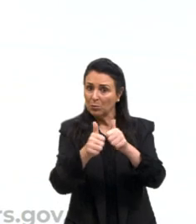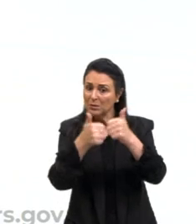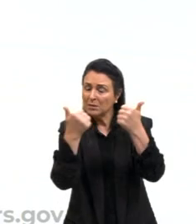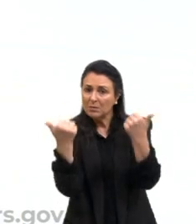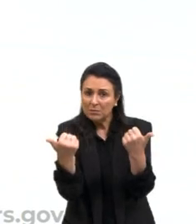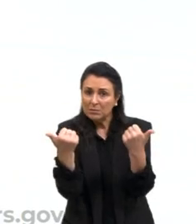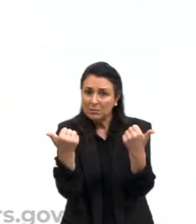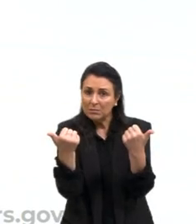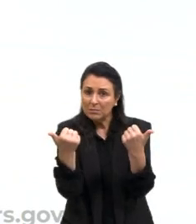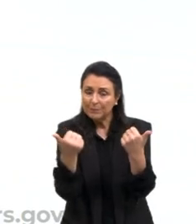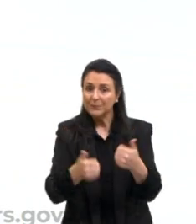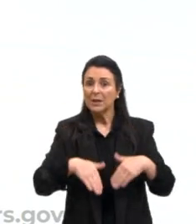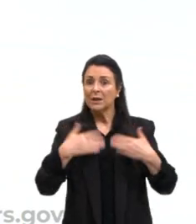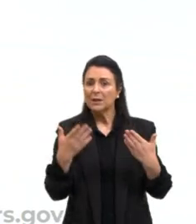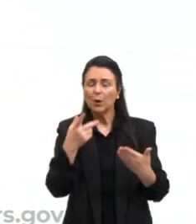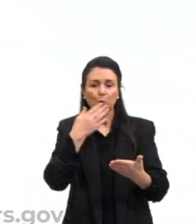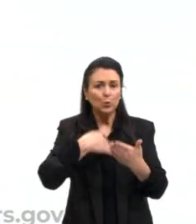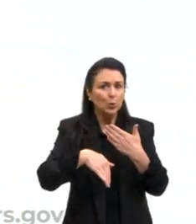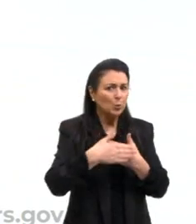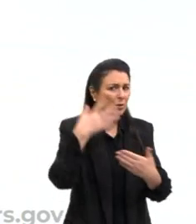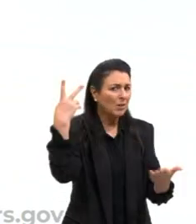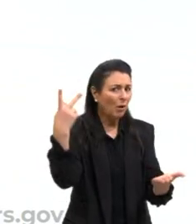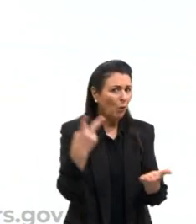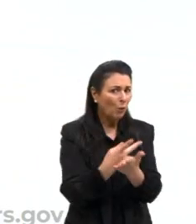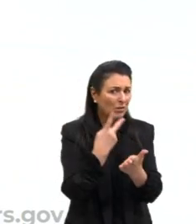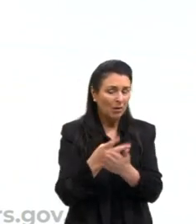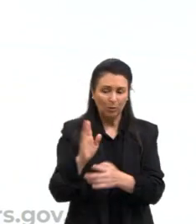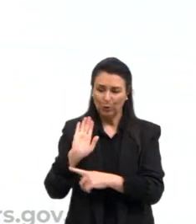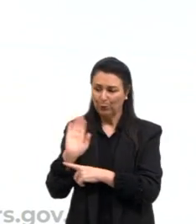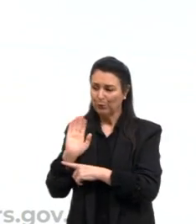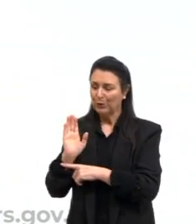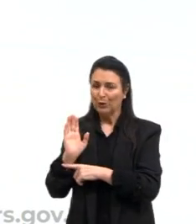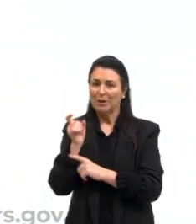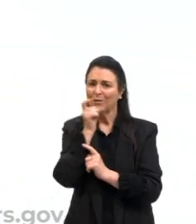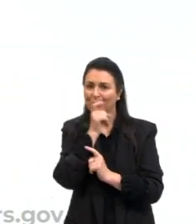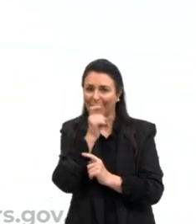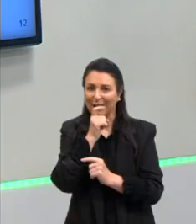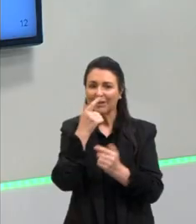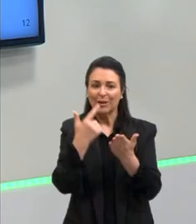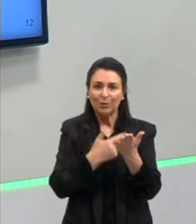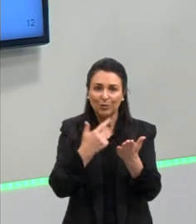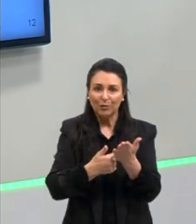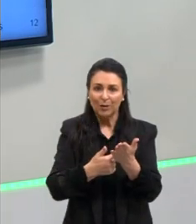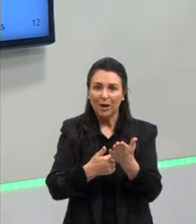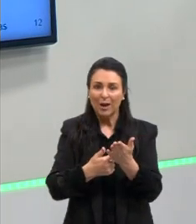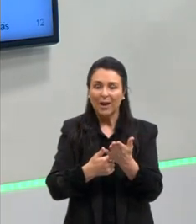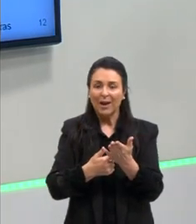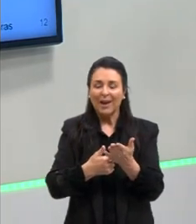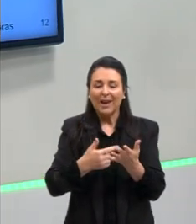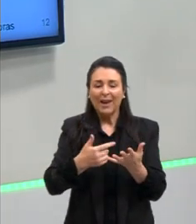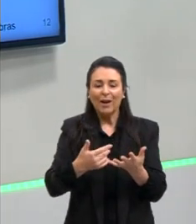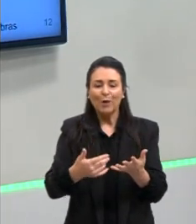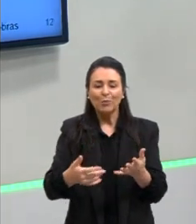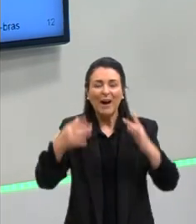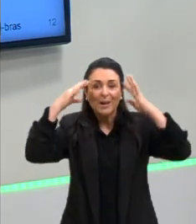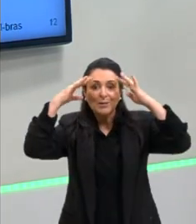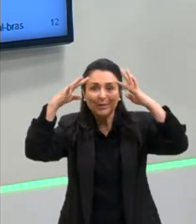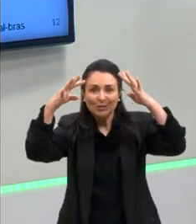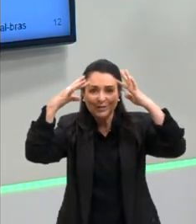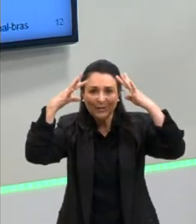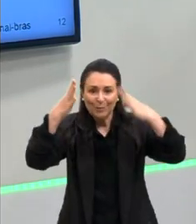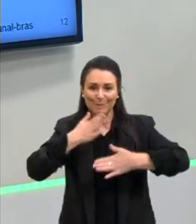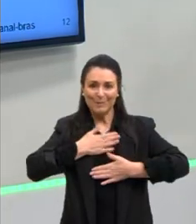Então logo aquilo que tá acontecendo lá na no filme na novela ou no livro é um mundo ficcional é o mundo que